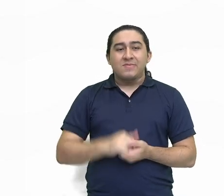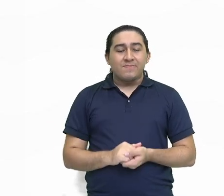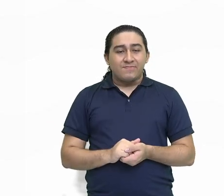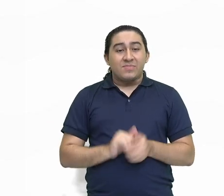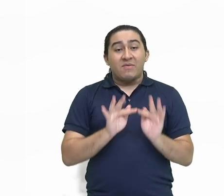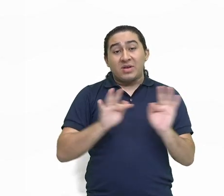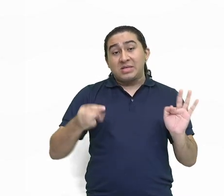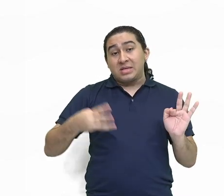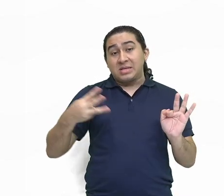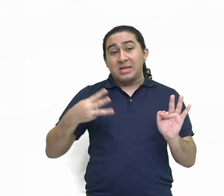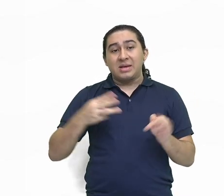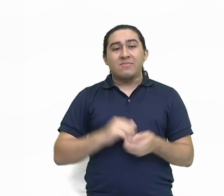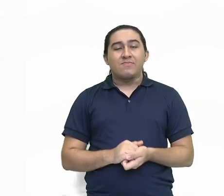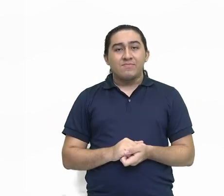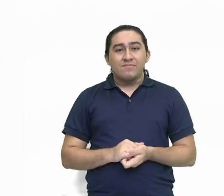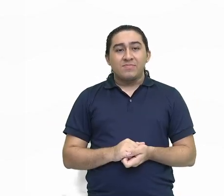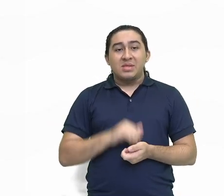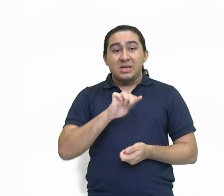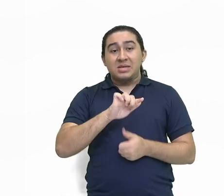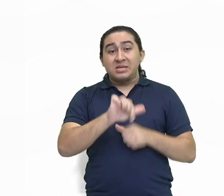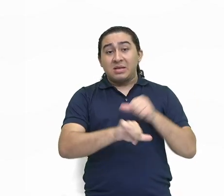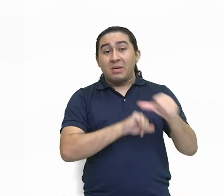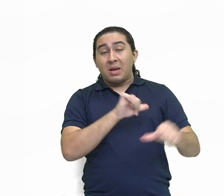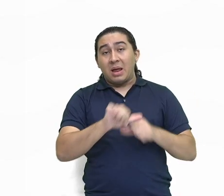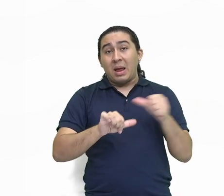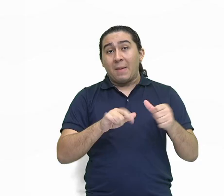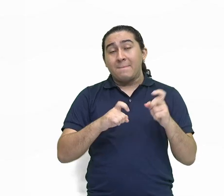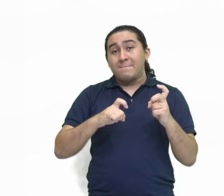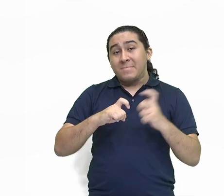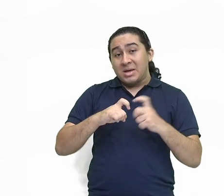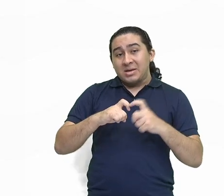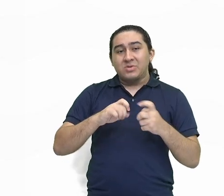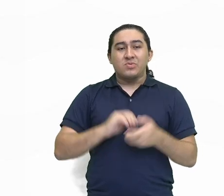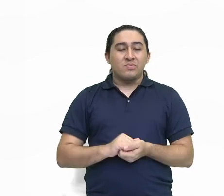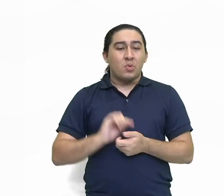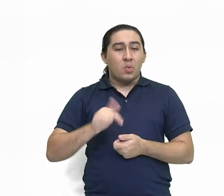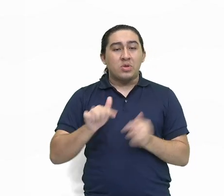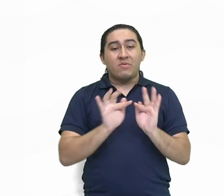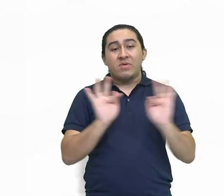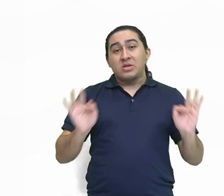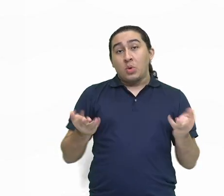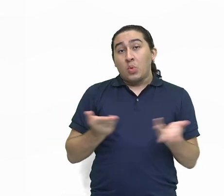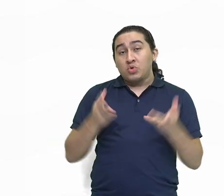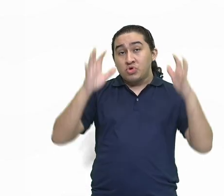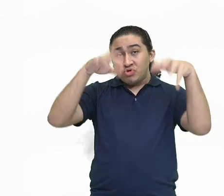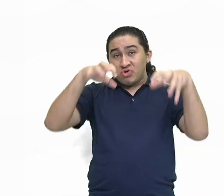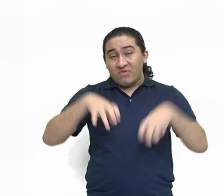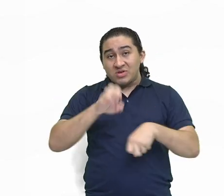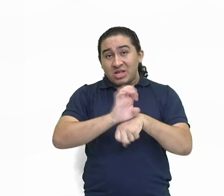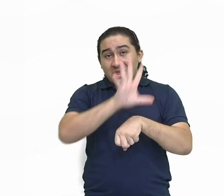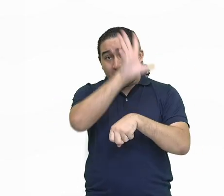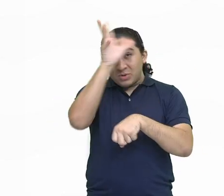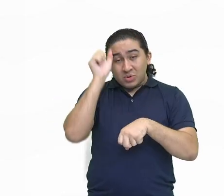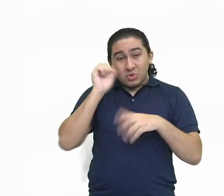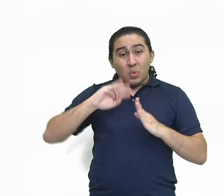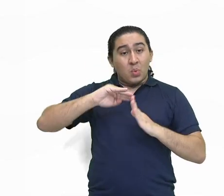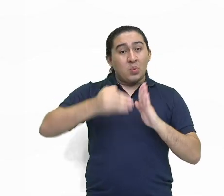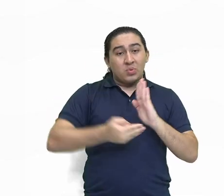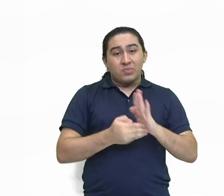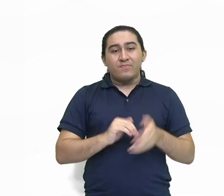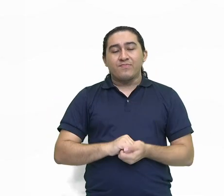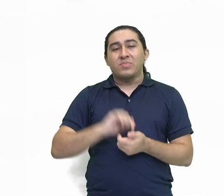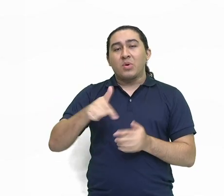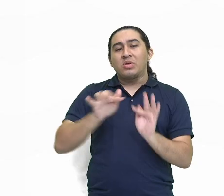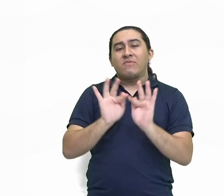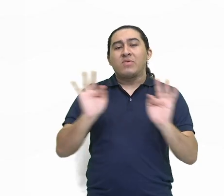Próxima: eles viraram médicos. Próxima: hoje choveu no Amazonas inteiro. A próxima: